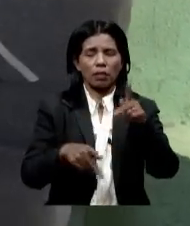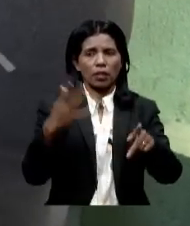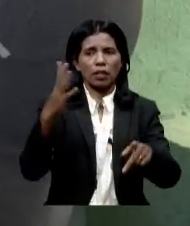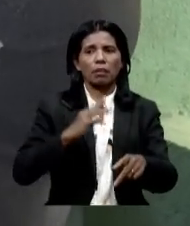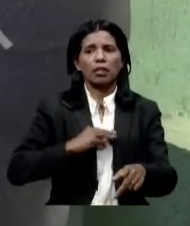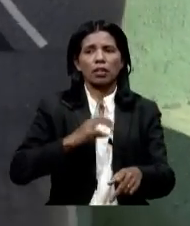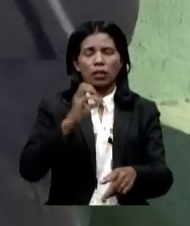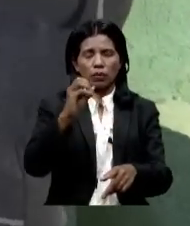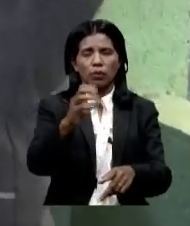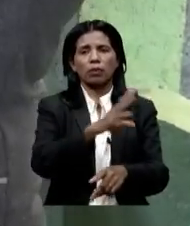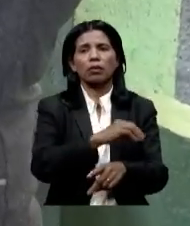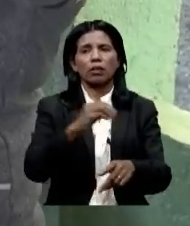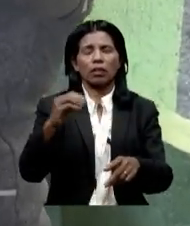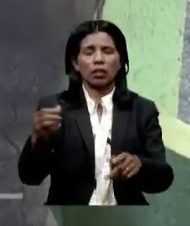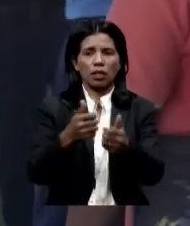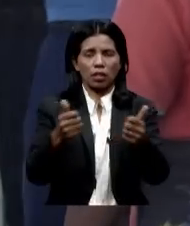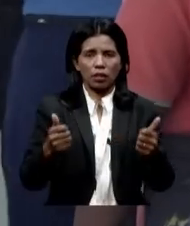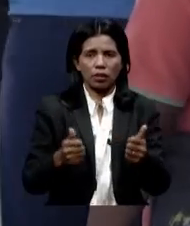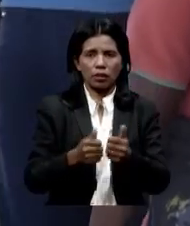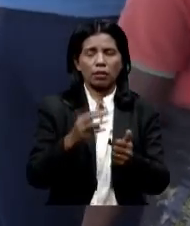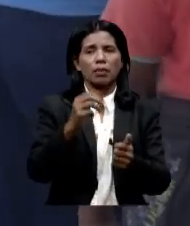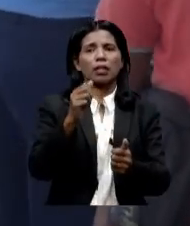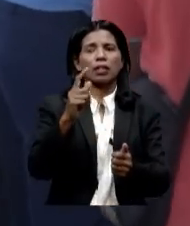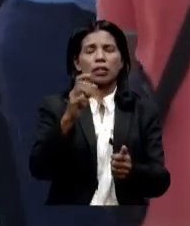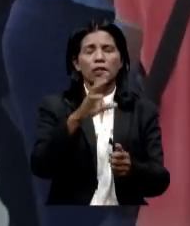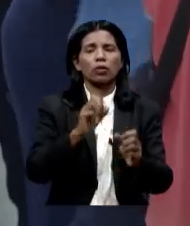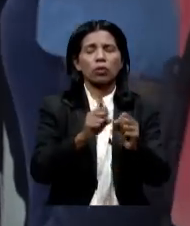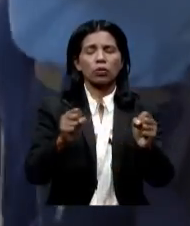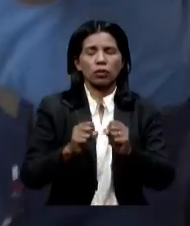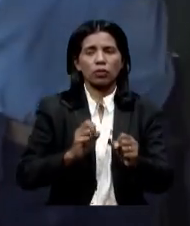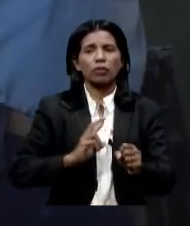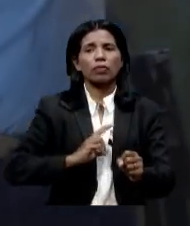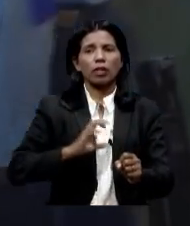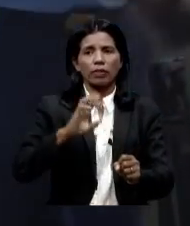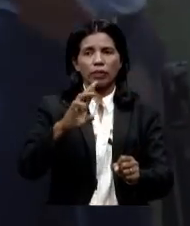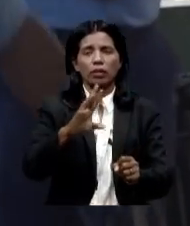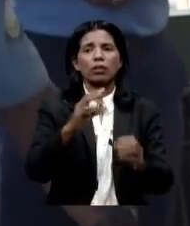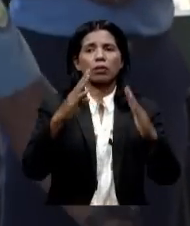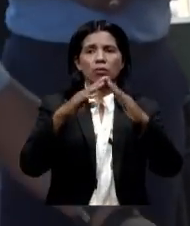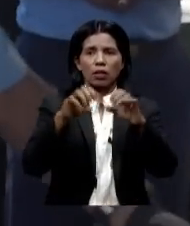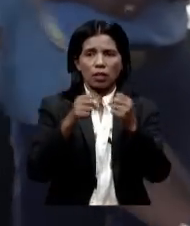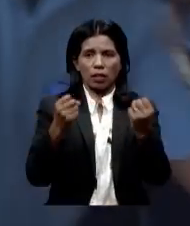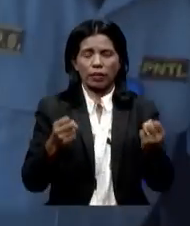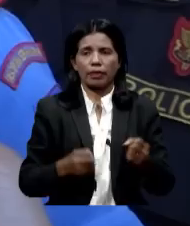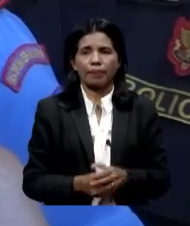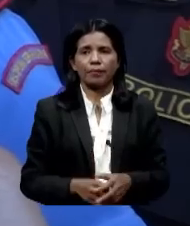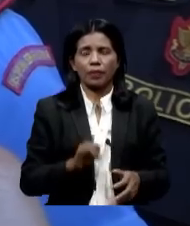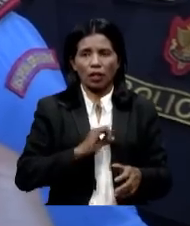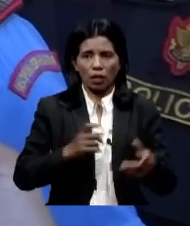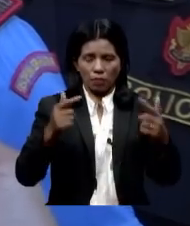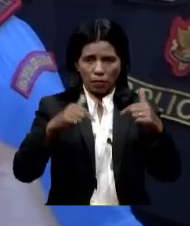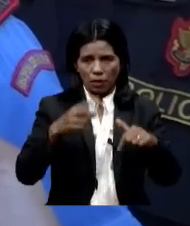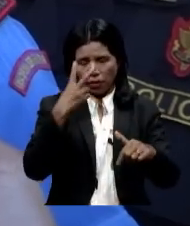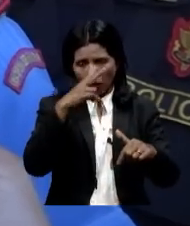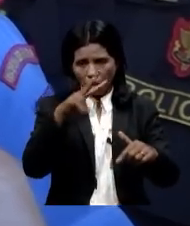matadoro Maometa Raihun, aldeia Matemores, suco Vila Verde ne Uma, retan estraga. Sou aí um mais né para tu a minha área